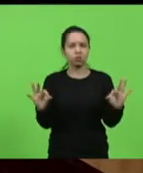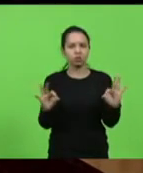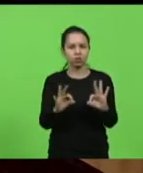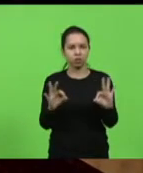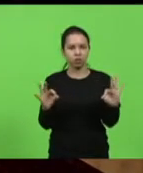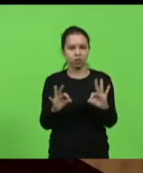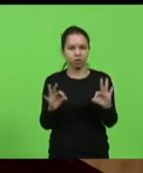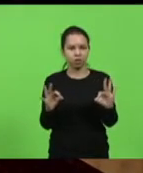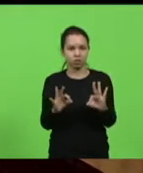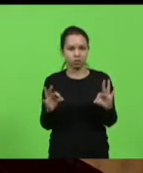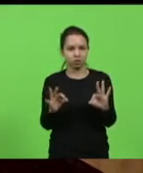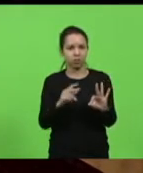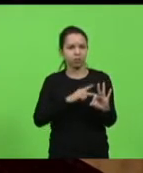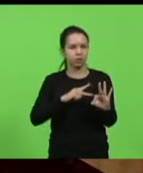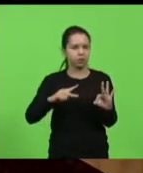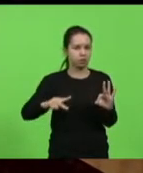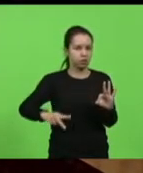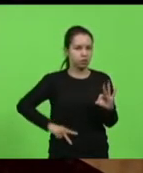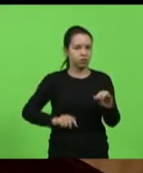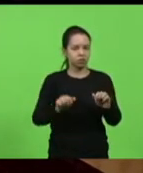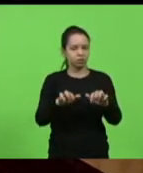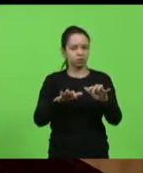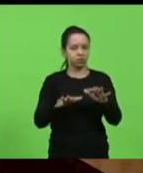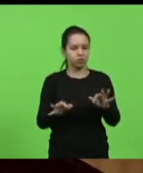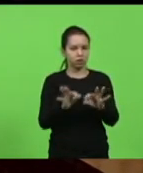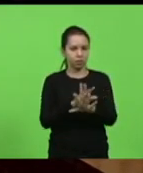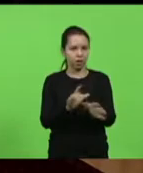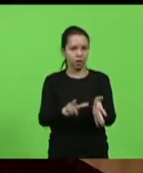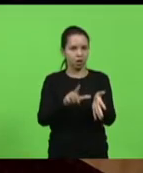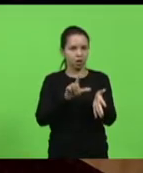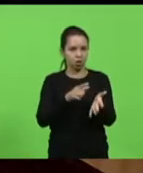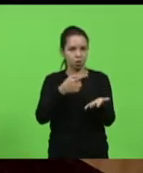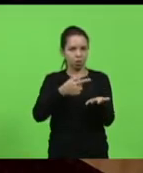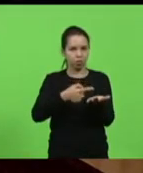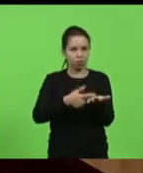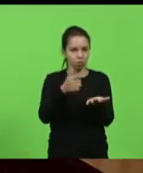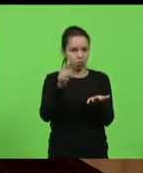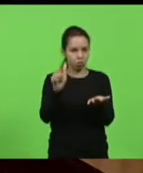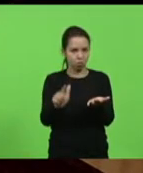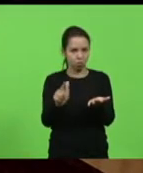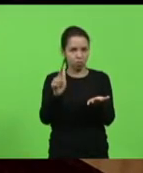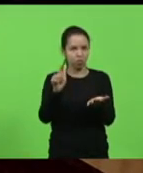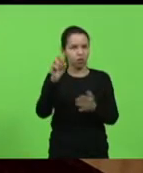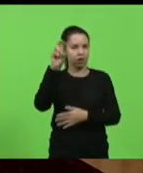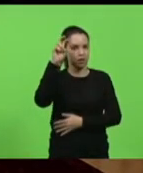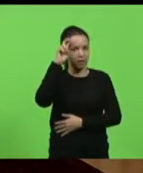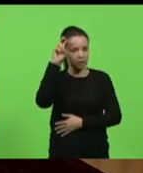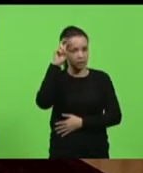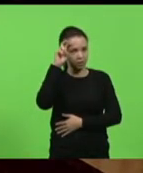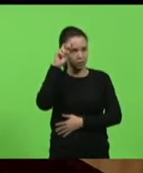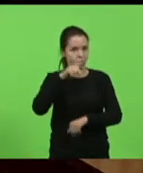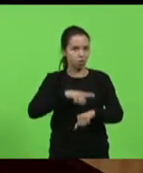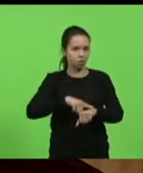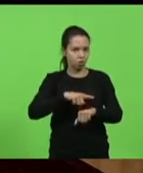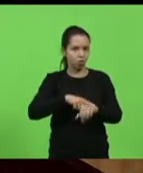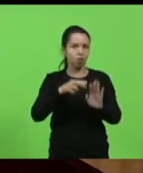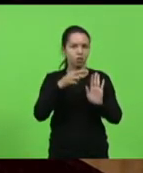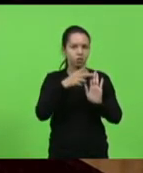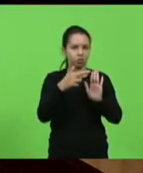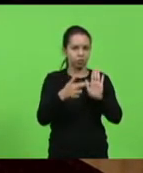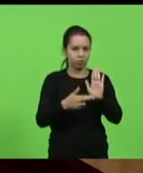havendo, senhor presidente, Antes de encerrar a sessão, convocou outra ordinária para quinta-feira, no horário